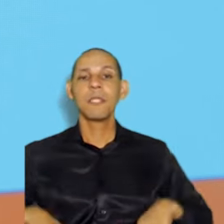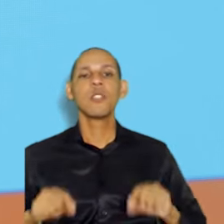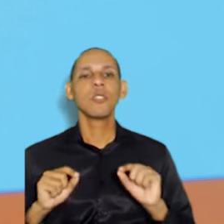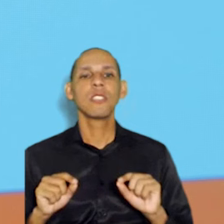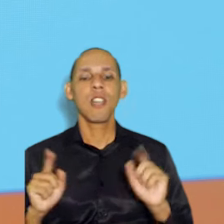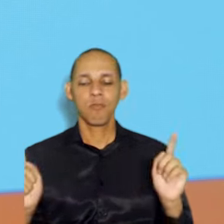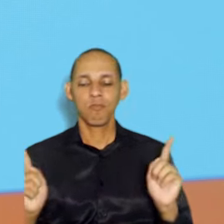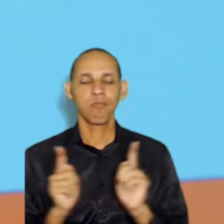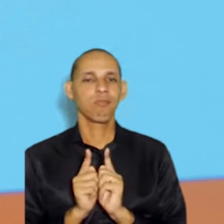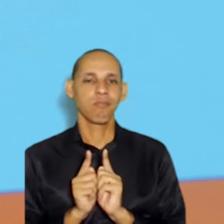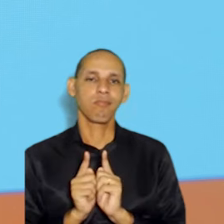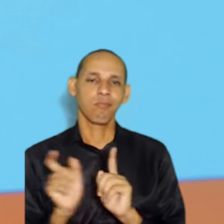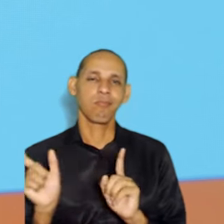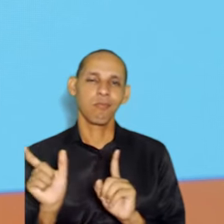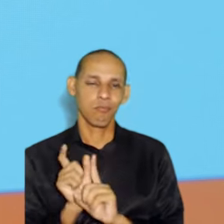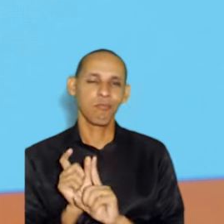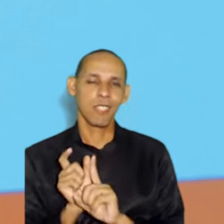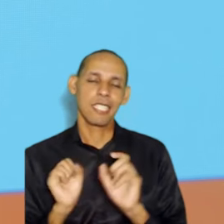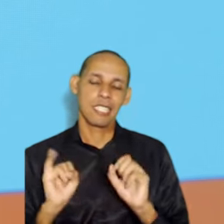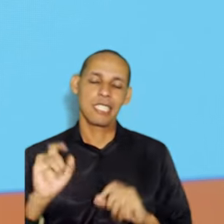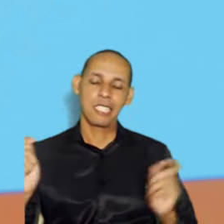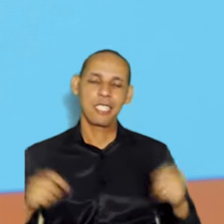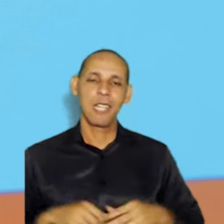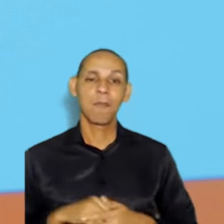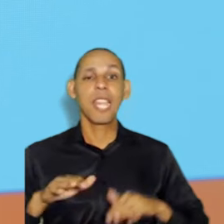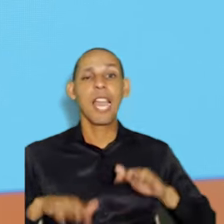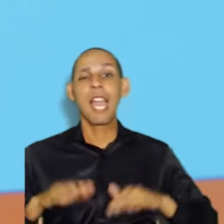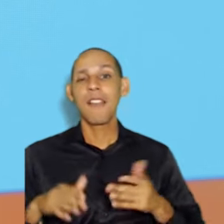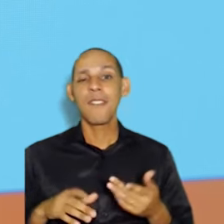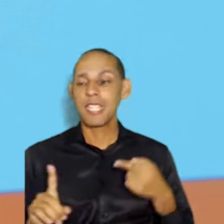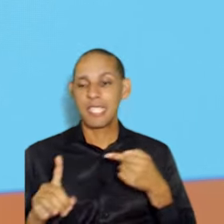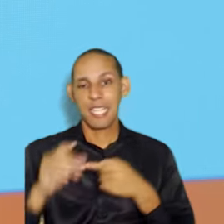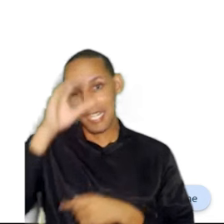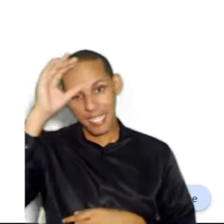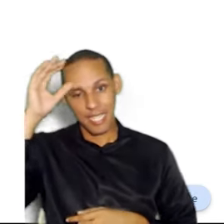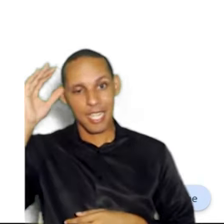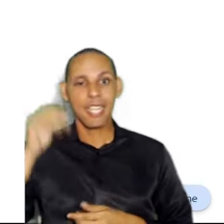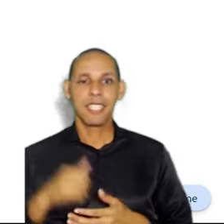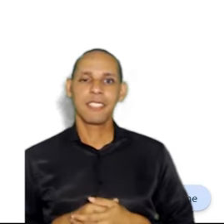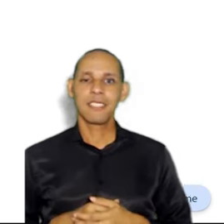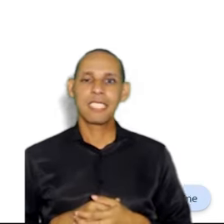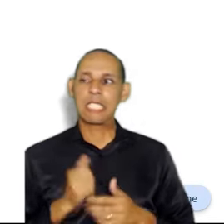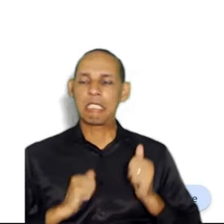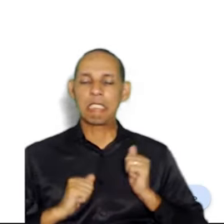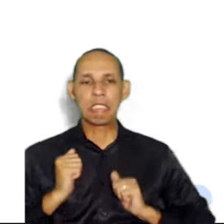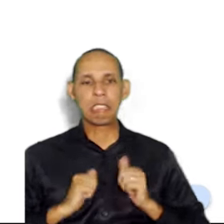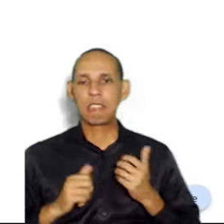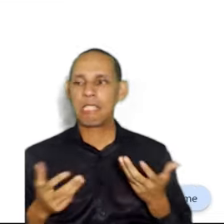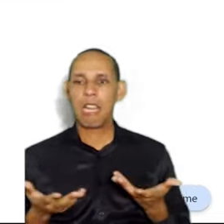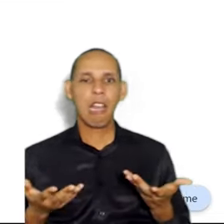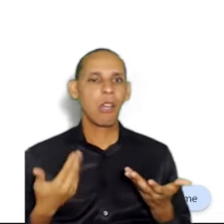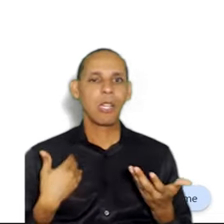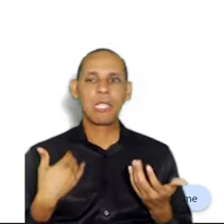abreviar abreviar Se for possível fazer abreviação Talvez o cliente agora né criando essa expectativa